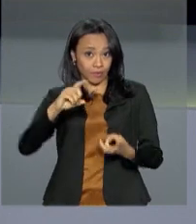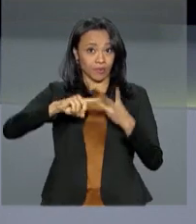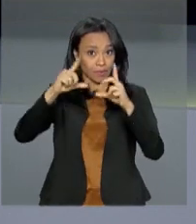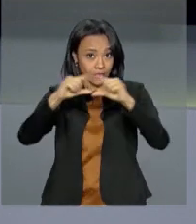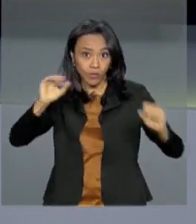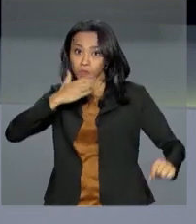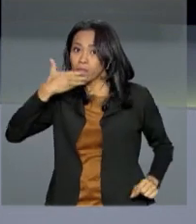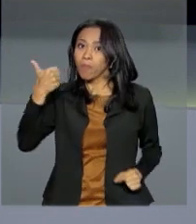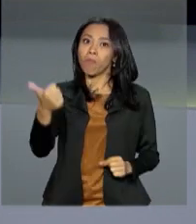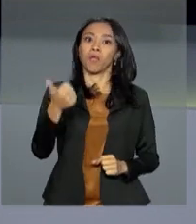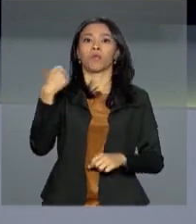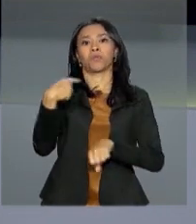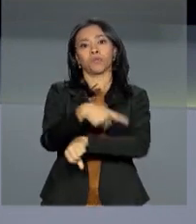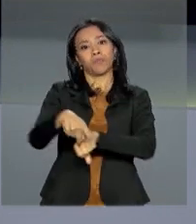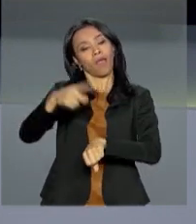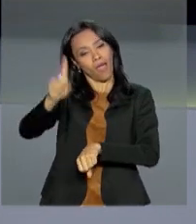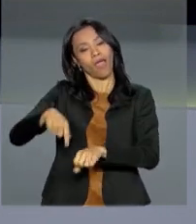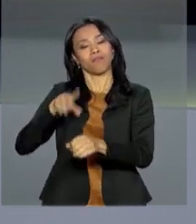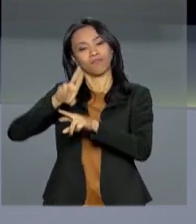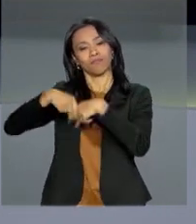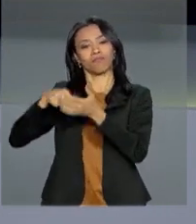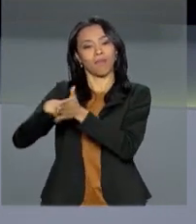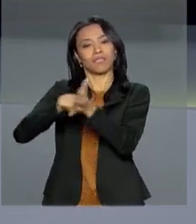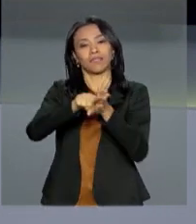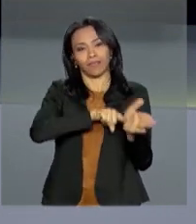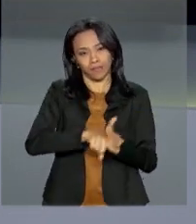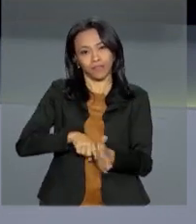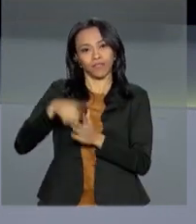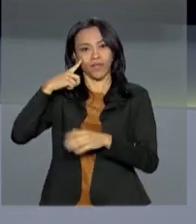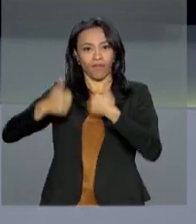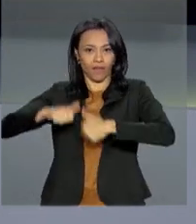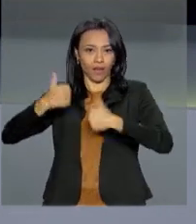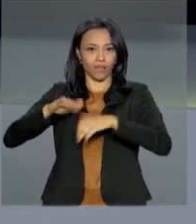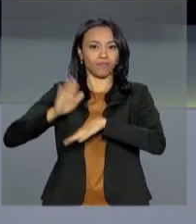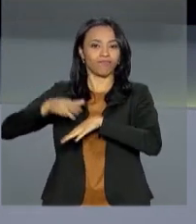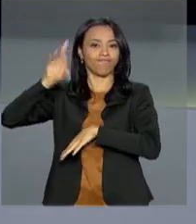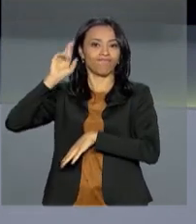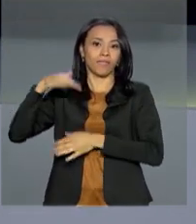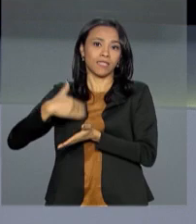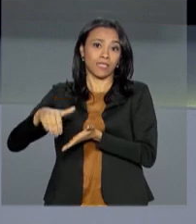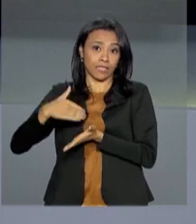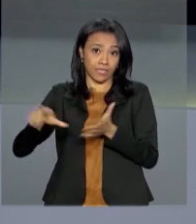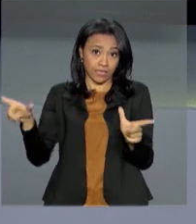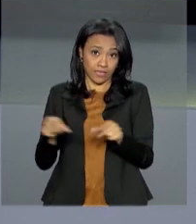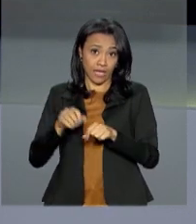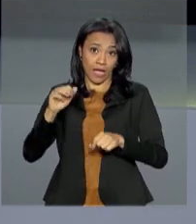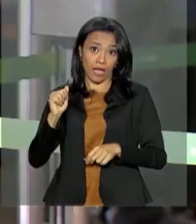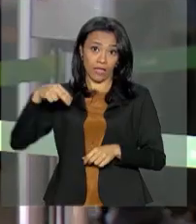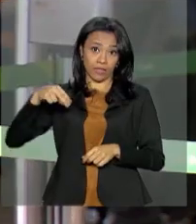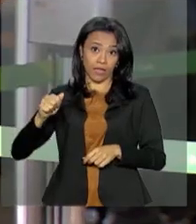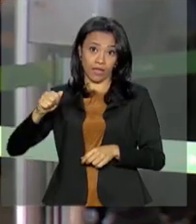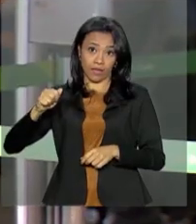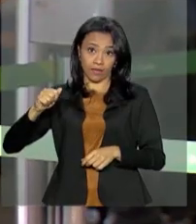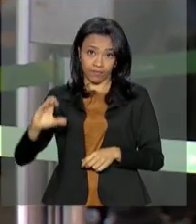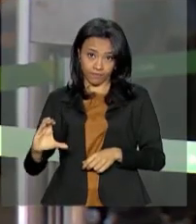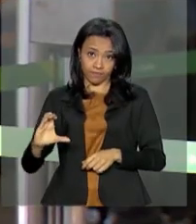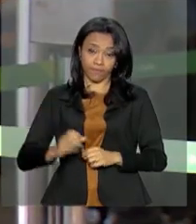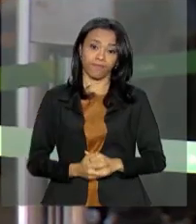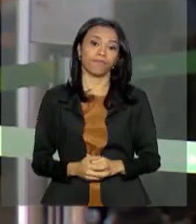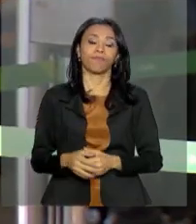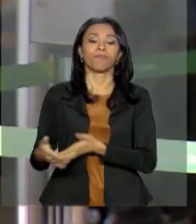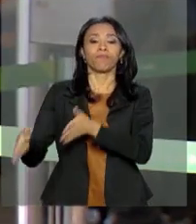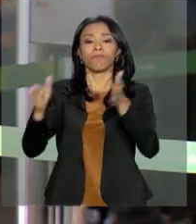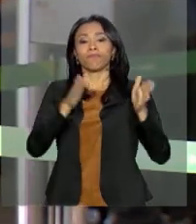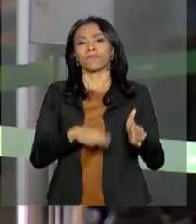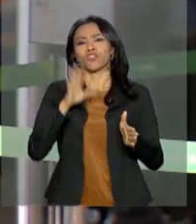o que aponta a pesquisa de satisfação do passageiro feita pela secretaria nacional de aviação civil foram